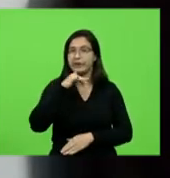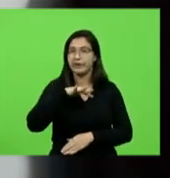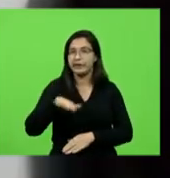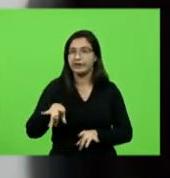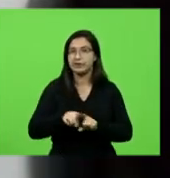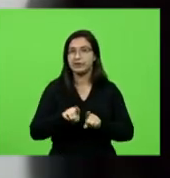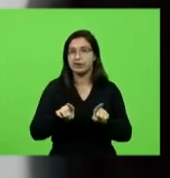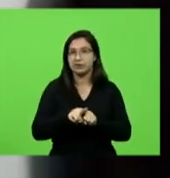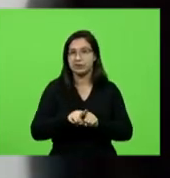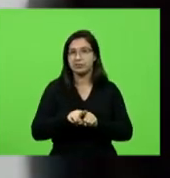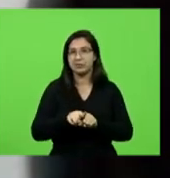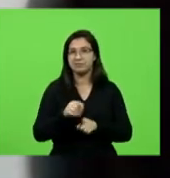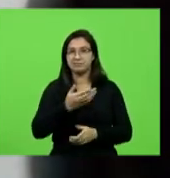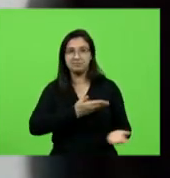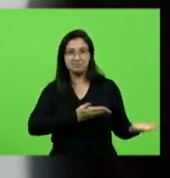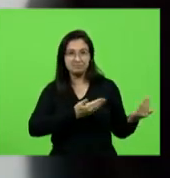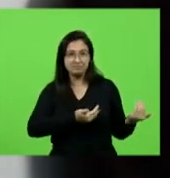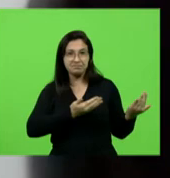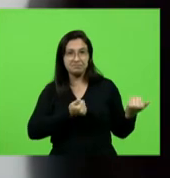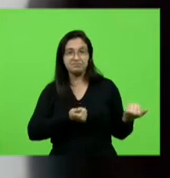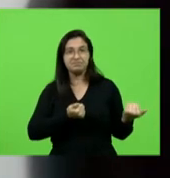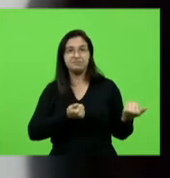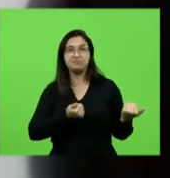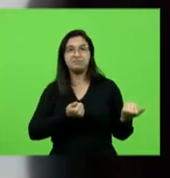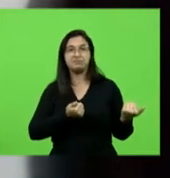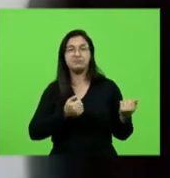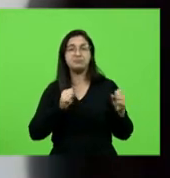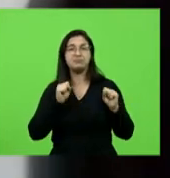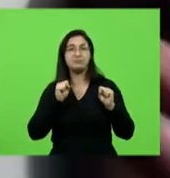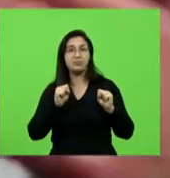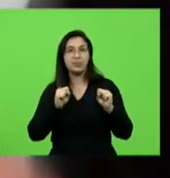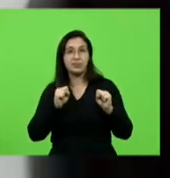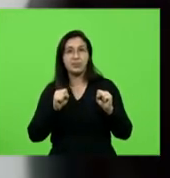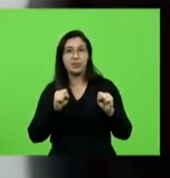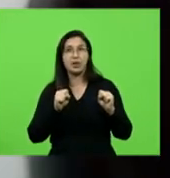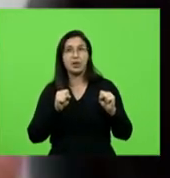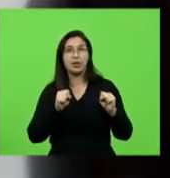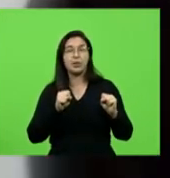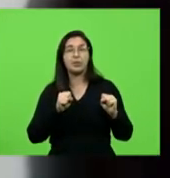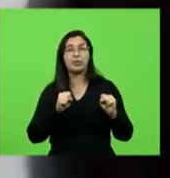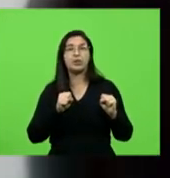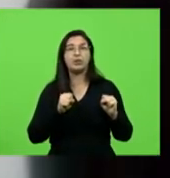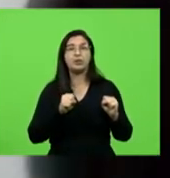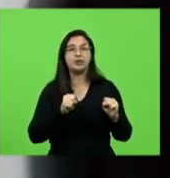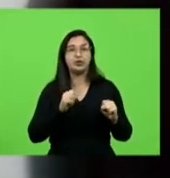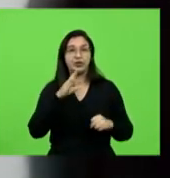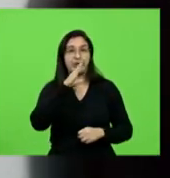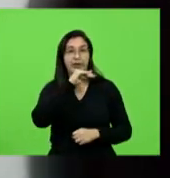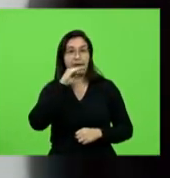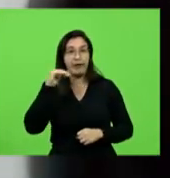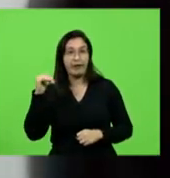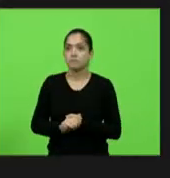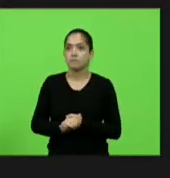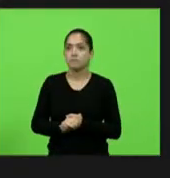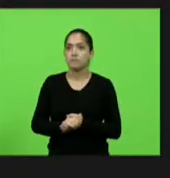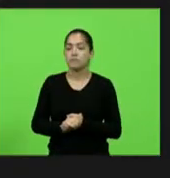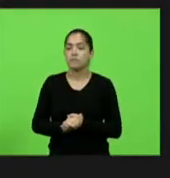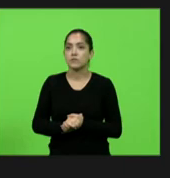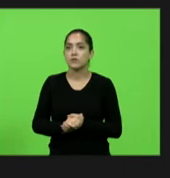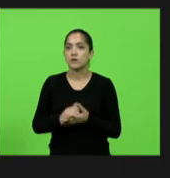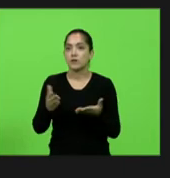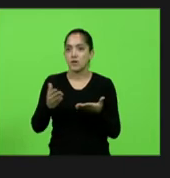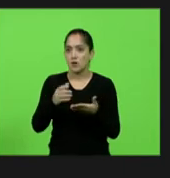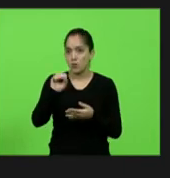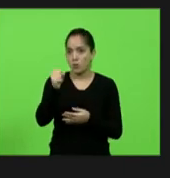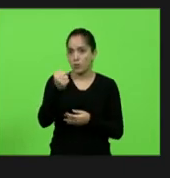na universidade com um nível de aprendizado acima das crianças que tiveram na escola. 85